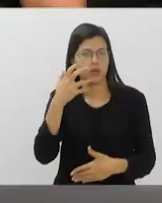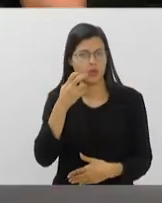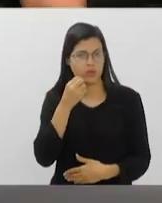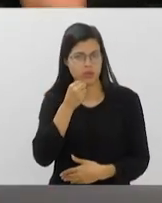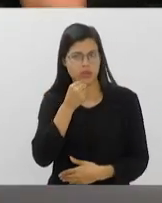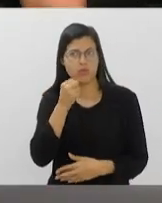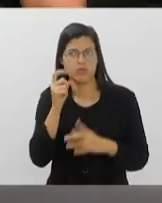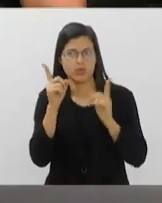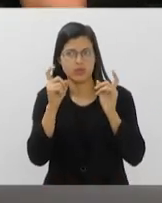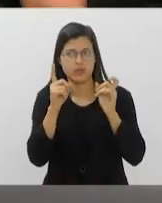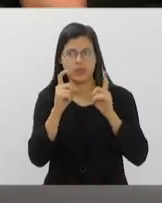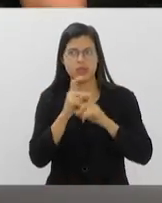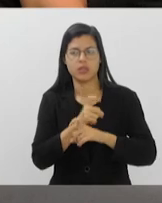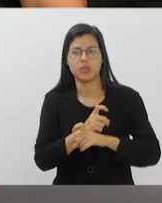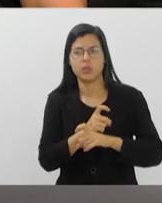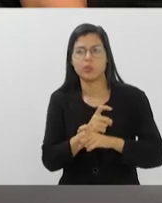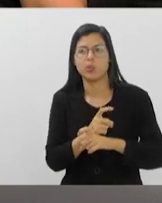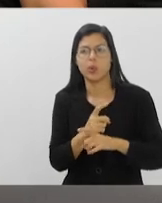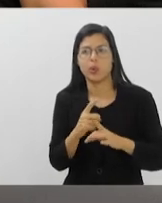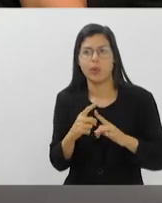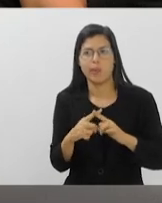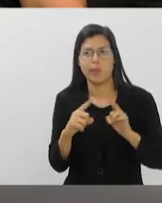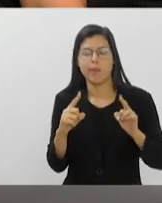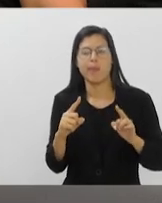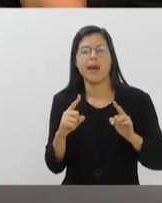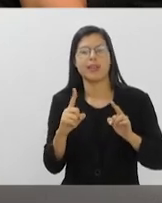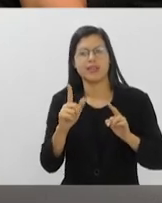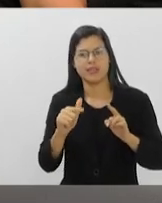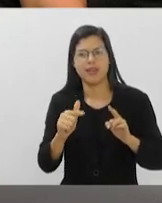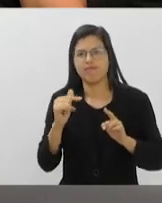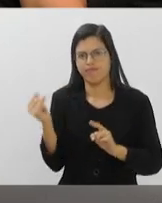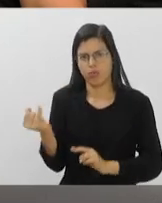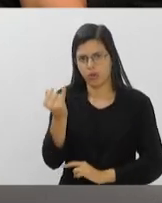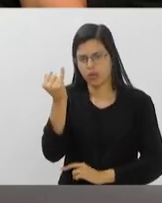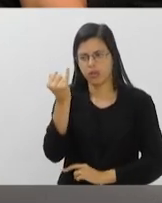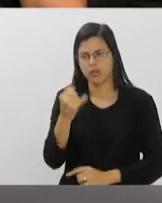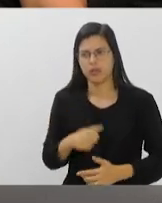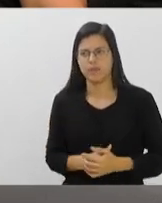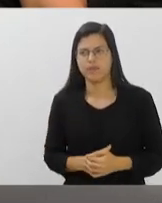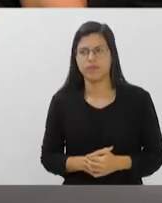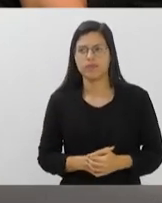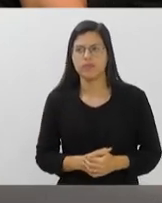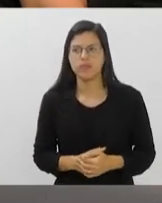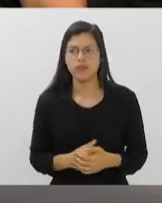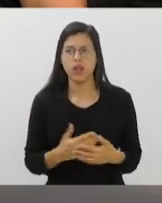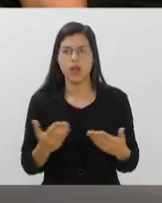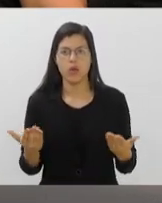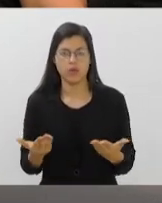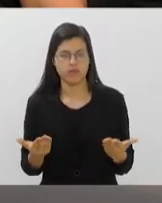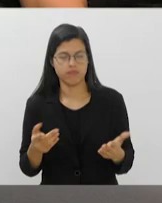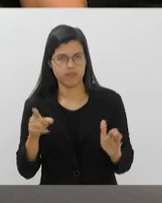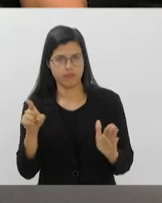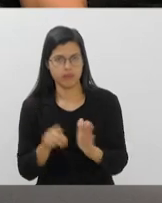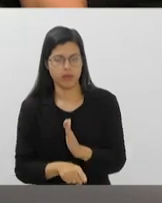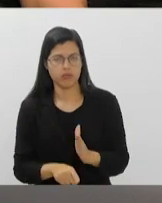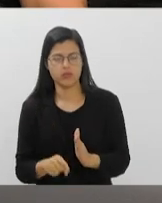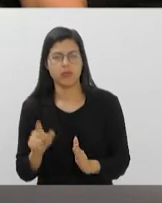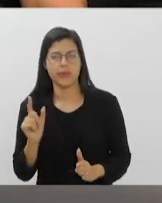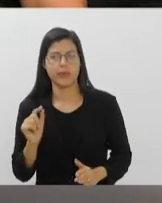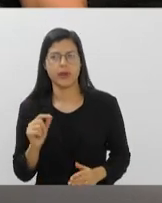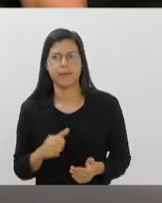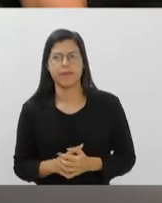complexo mas tão significativo e recompensador Eh agora objetivamente eu vou paraa minha pergunta que é